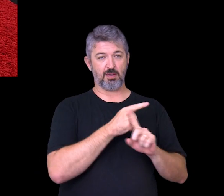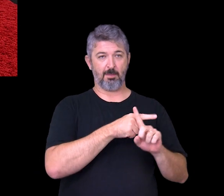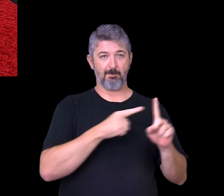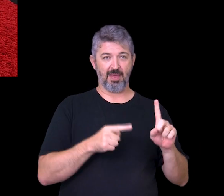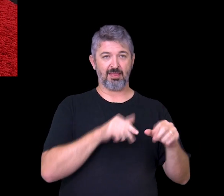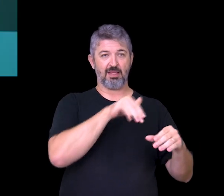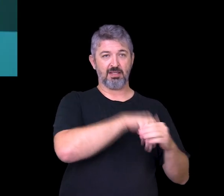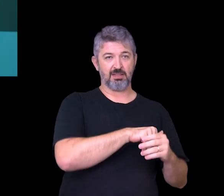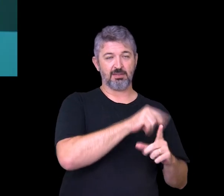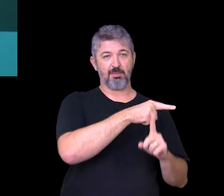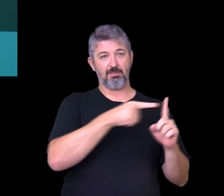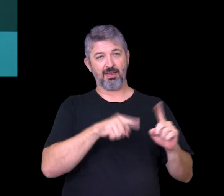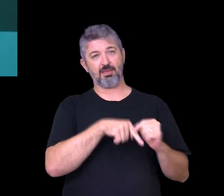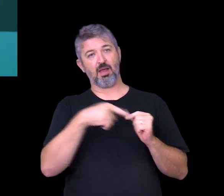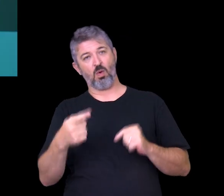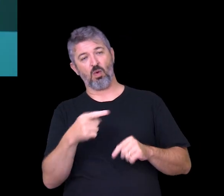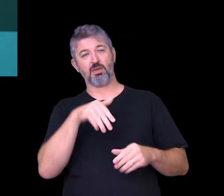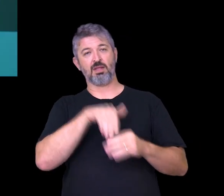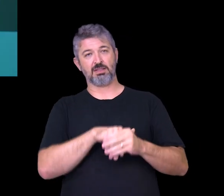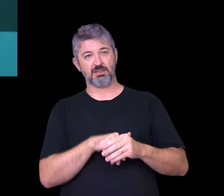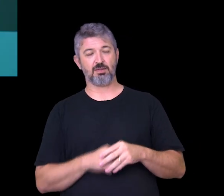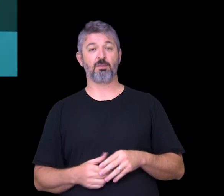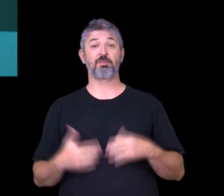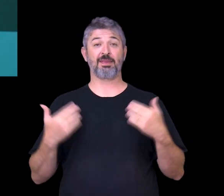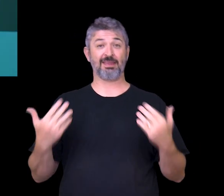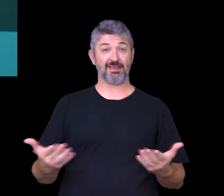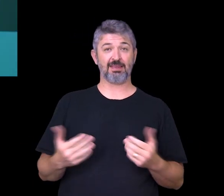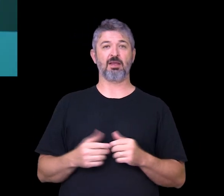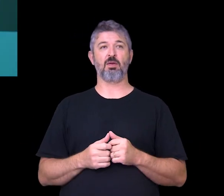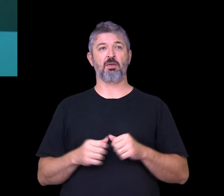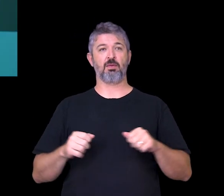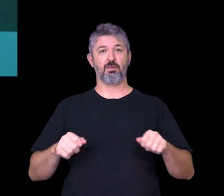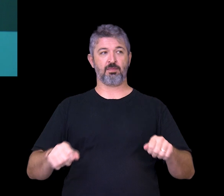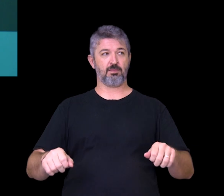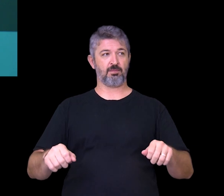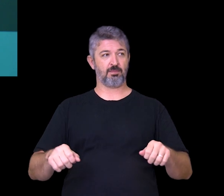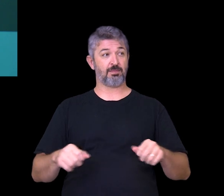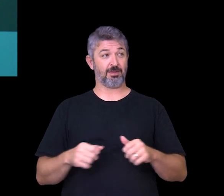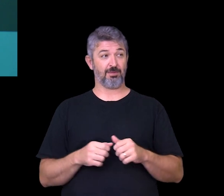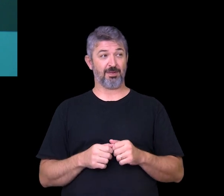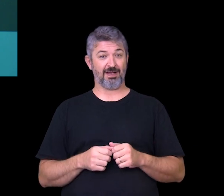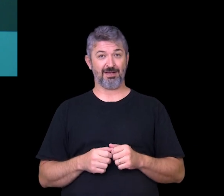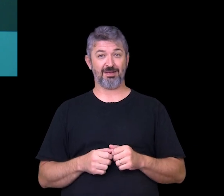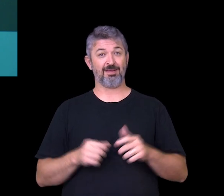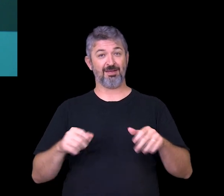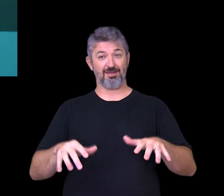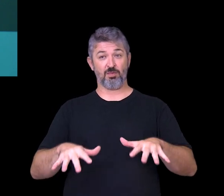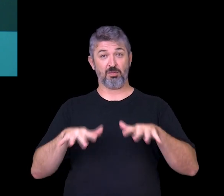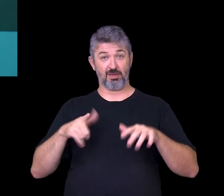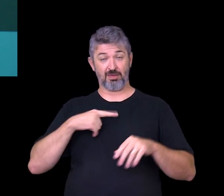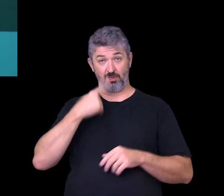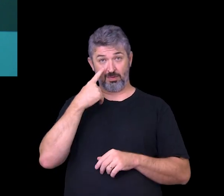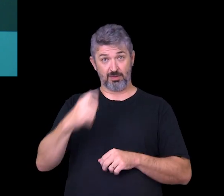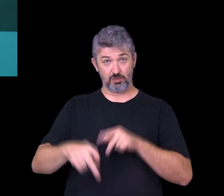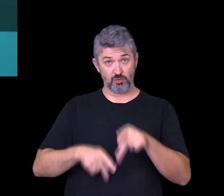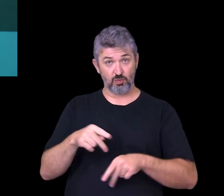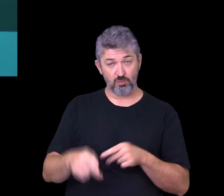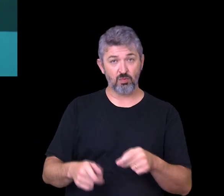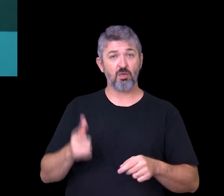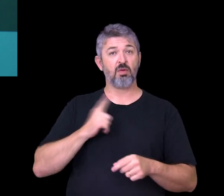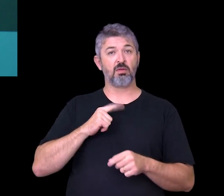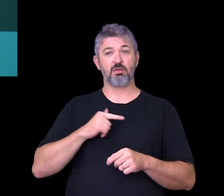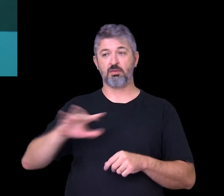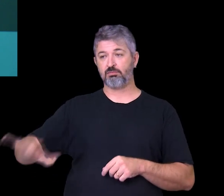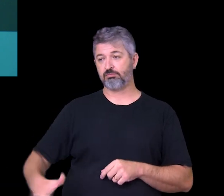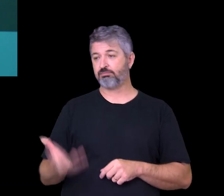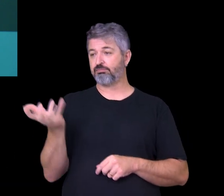outra metade na outra. Então, no plenário da Câmara, que representa os interesses do povo, ele colocou um prato para cima, porque ali ele